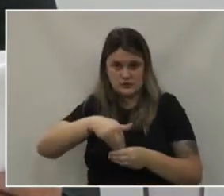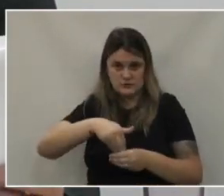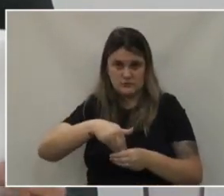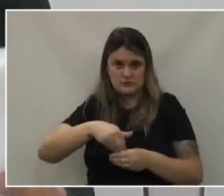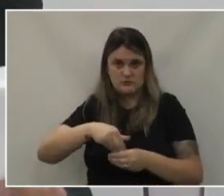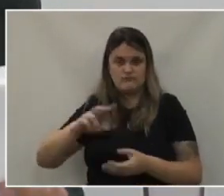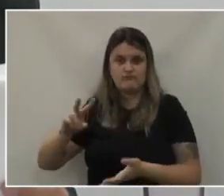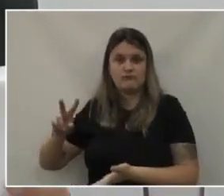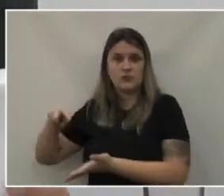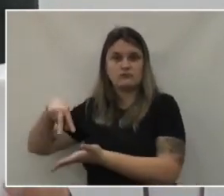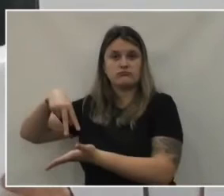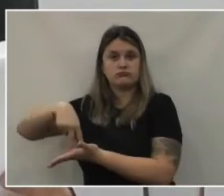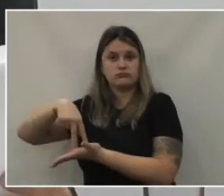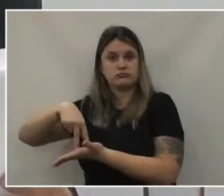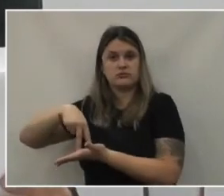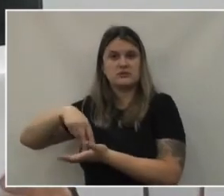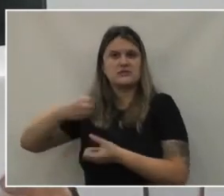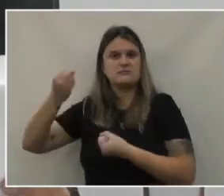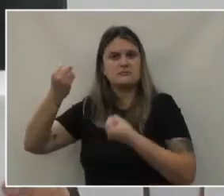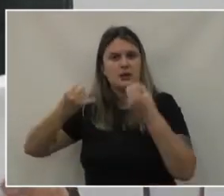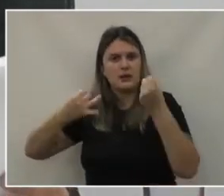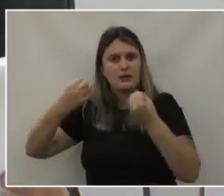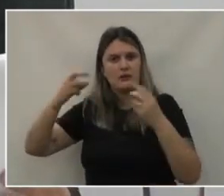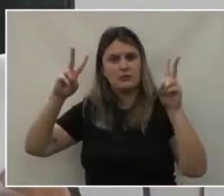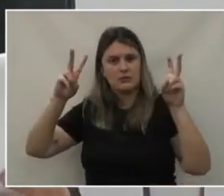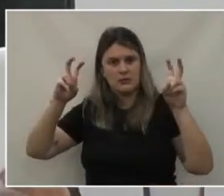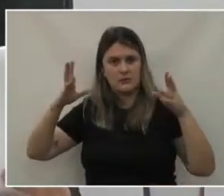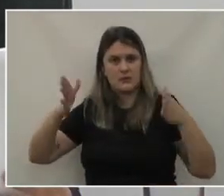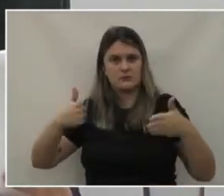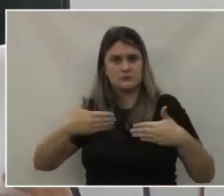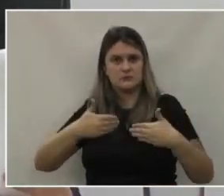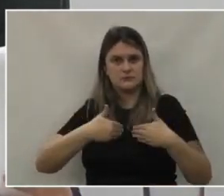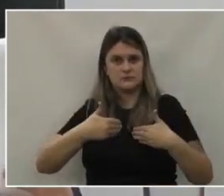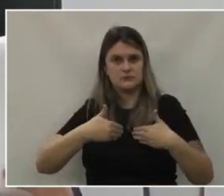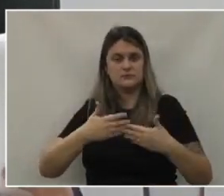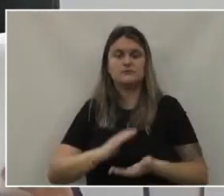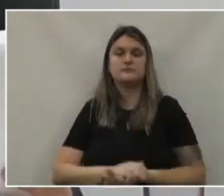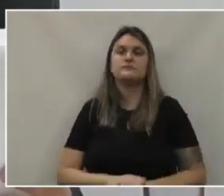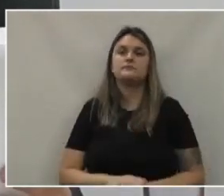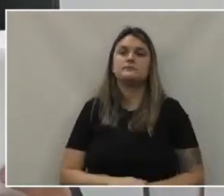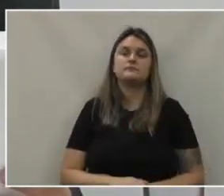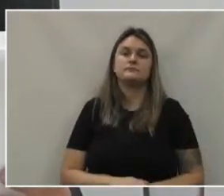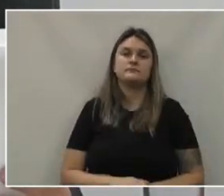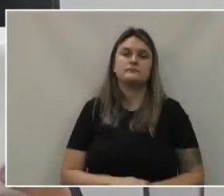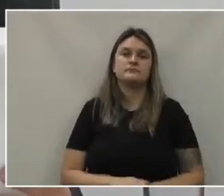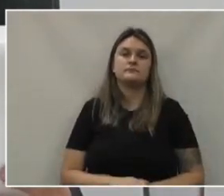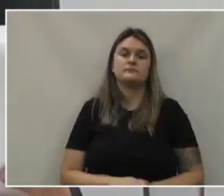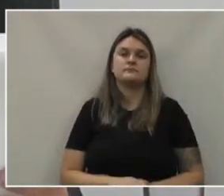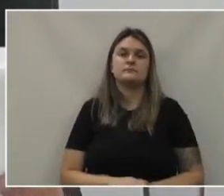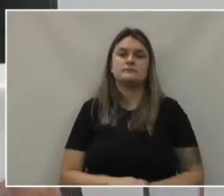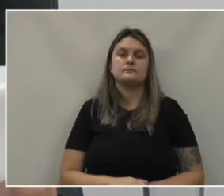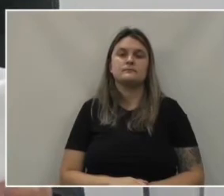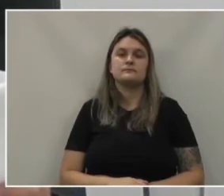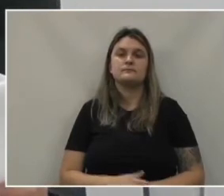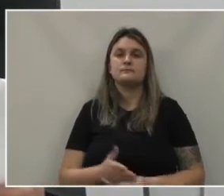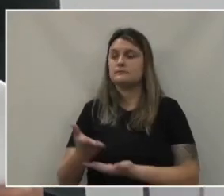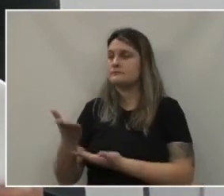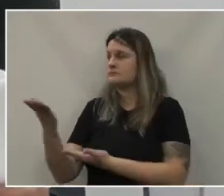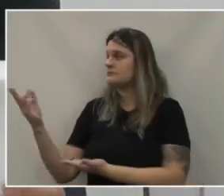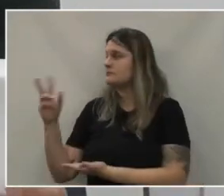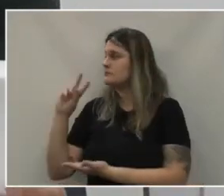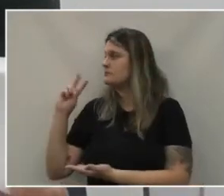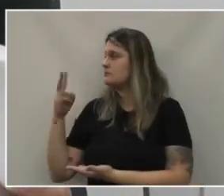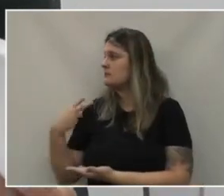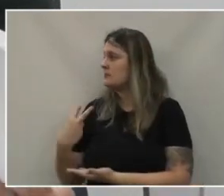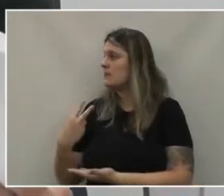da tribuna para trazer o assunto a toda a comunidade. Quero falar também aos senhores vereadores